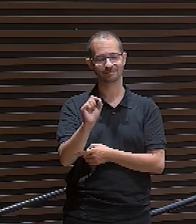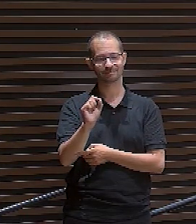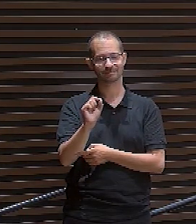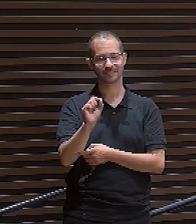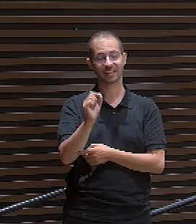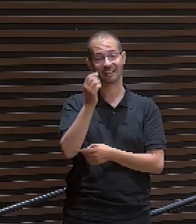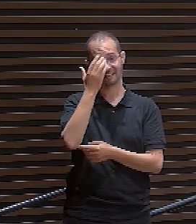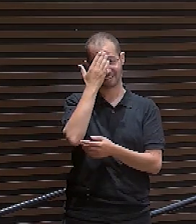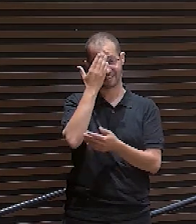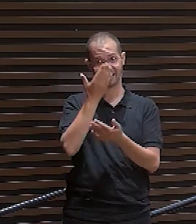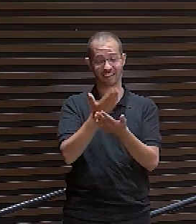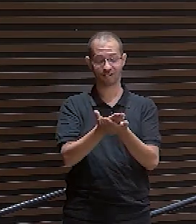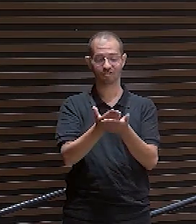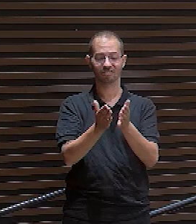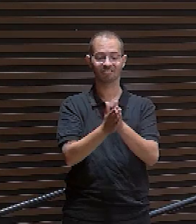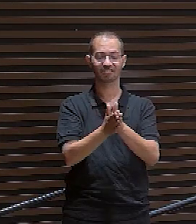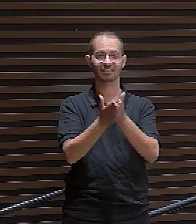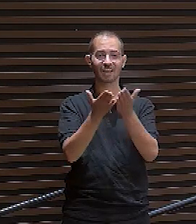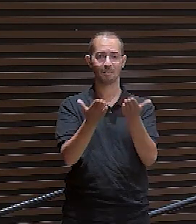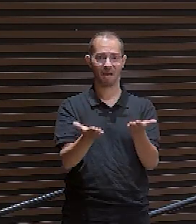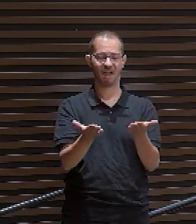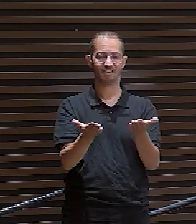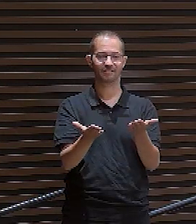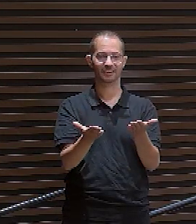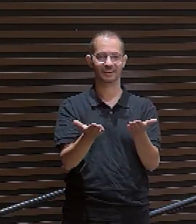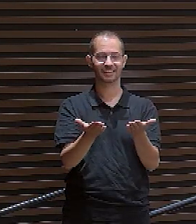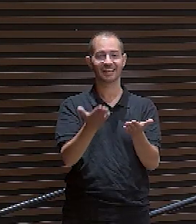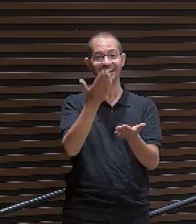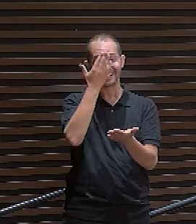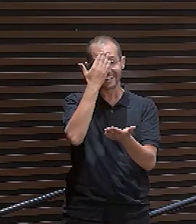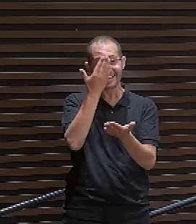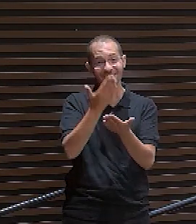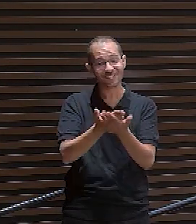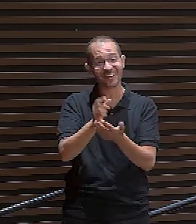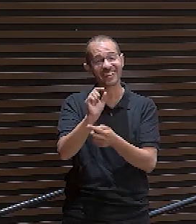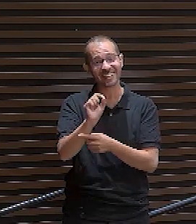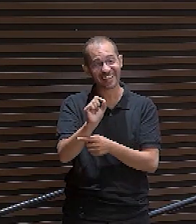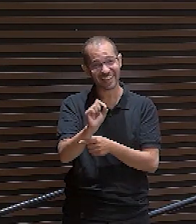Crendo na palavra. E crendo em quem na palavra?